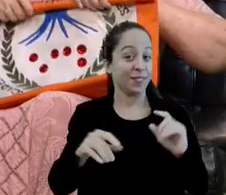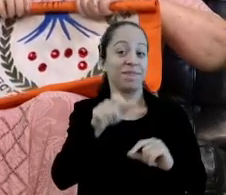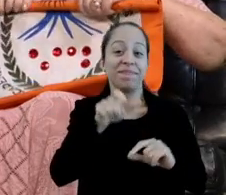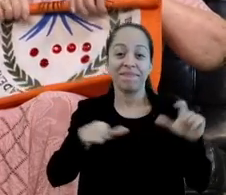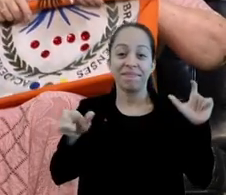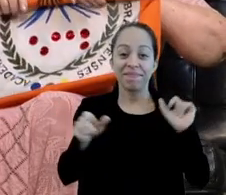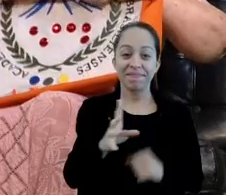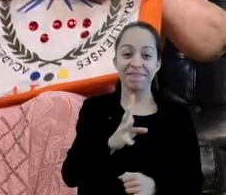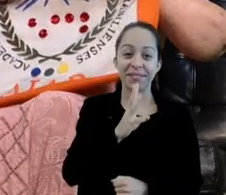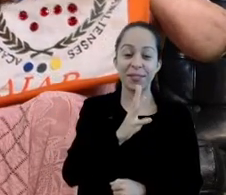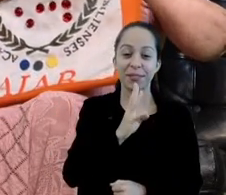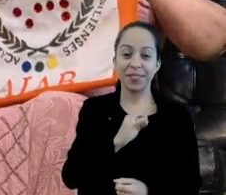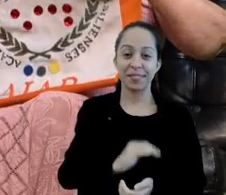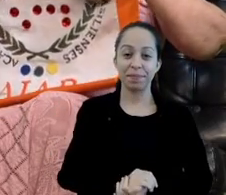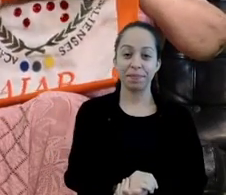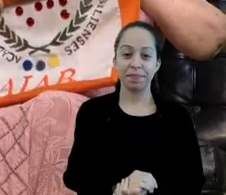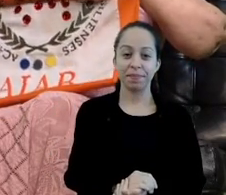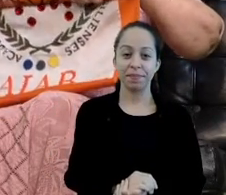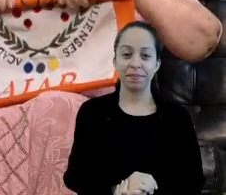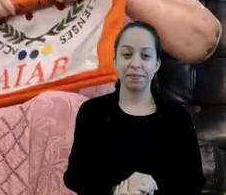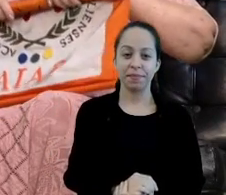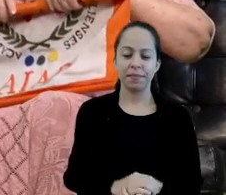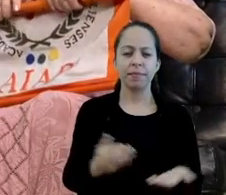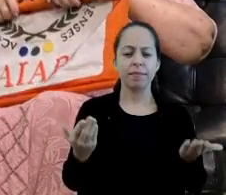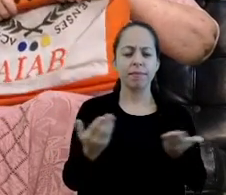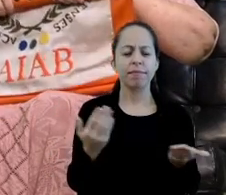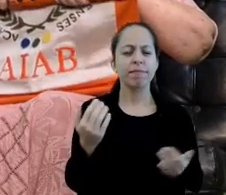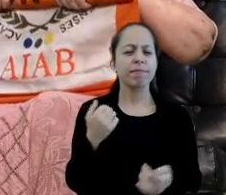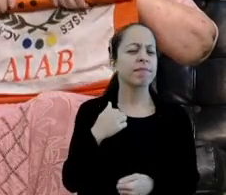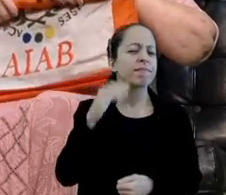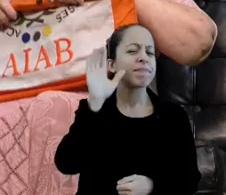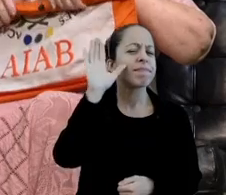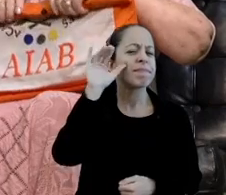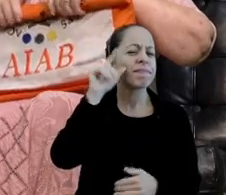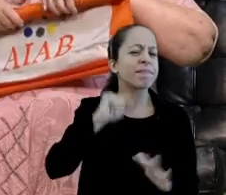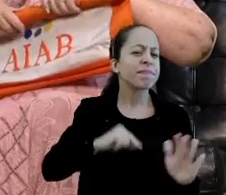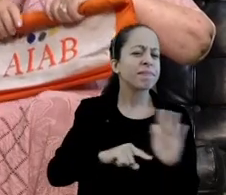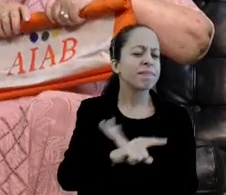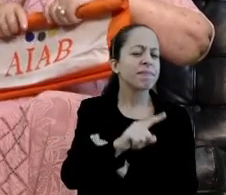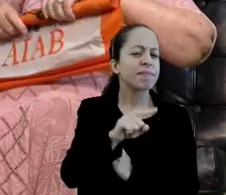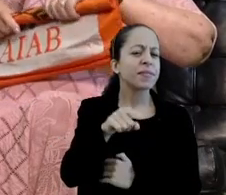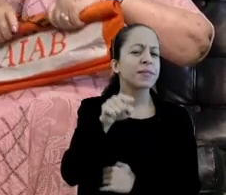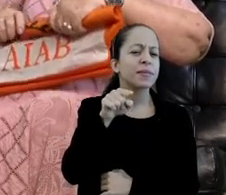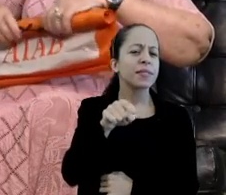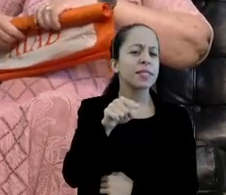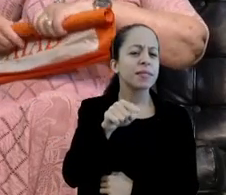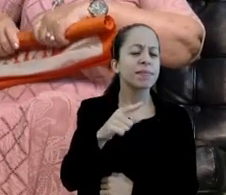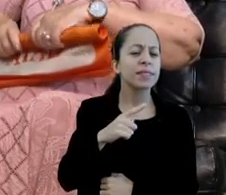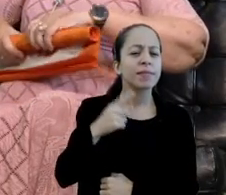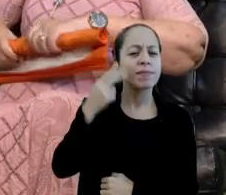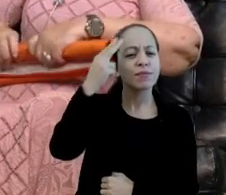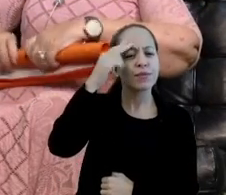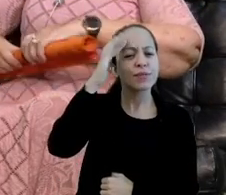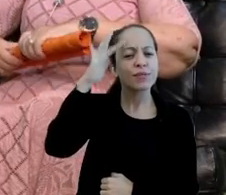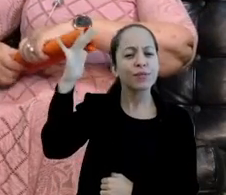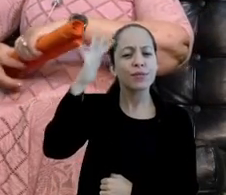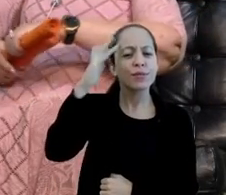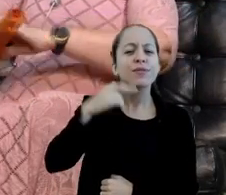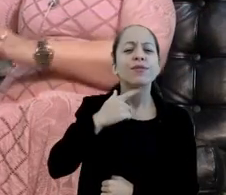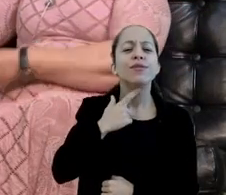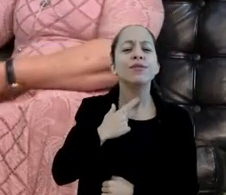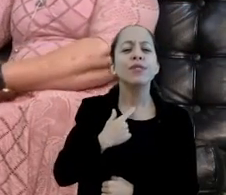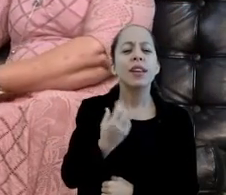curiosidade. Eu fiquei sabendo que a senhora sempre desejava viajar de avião, mas algo a